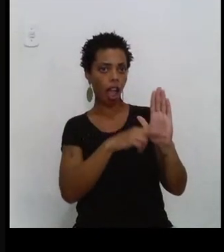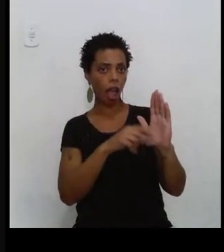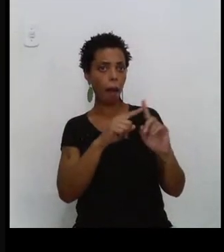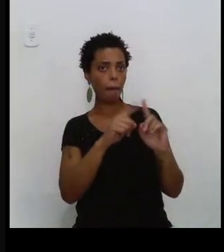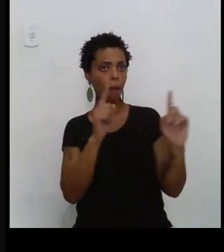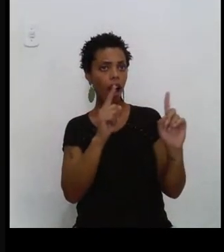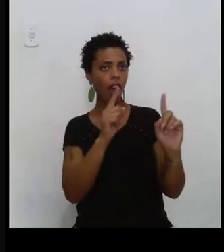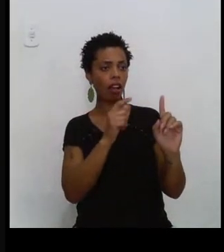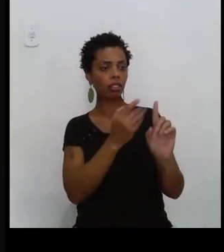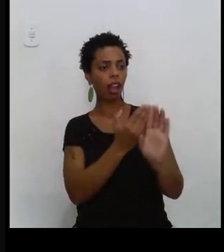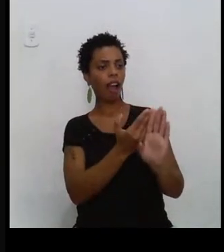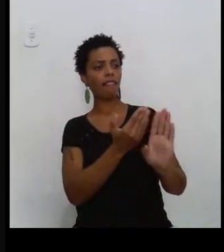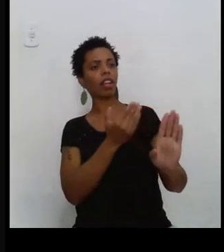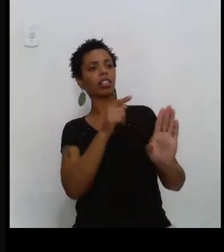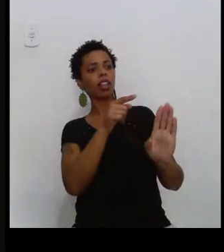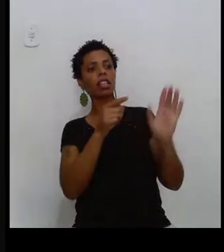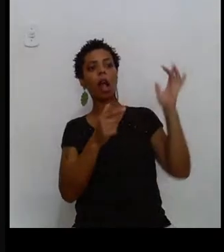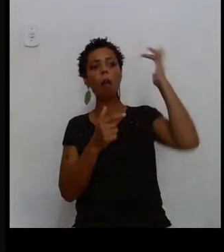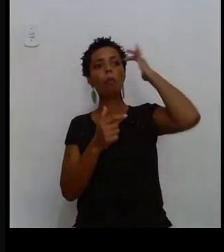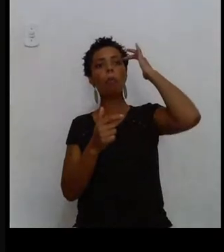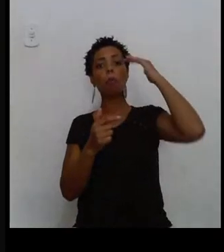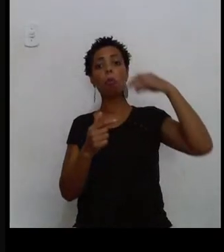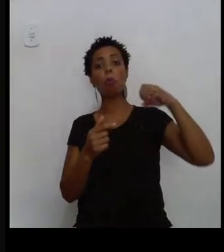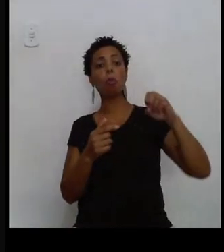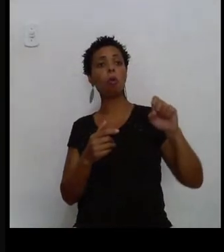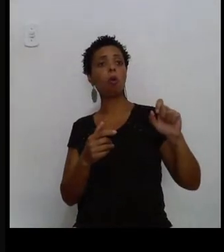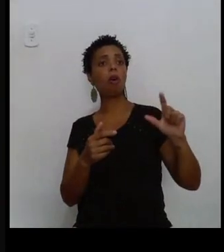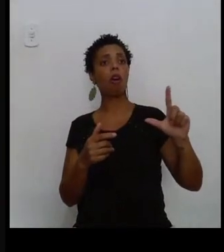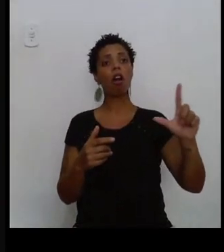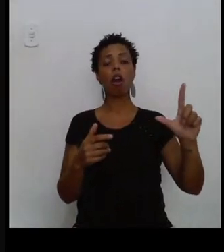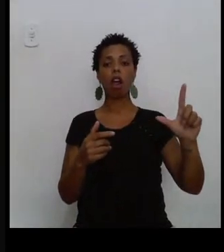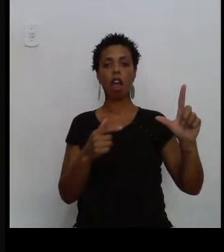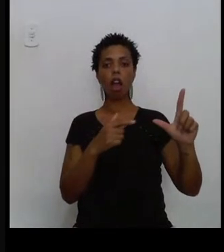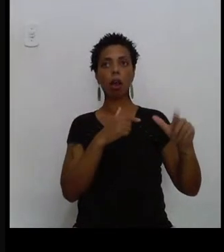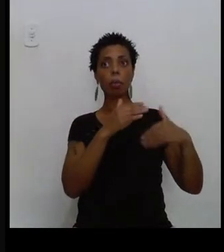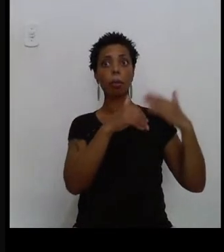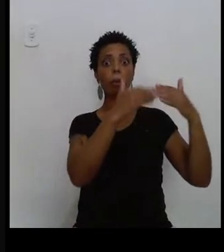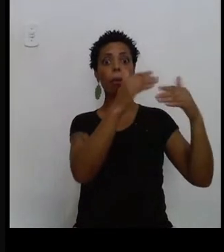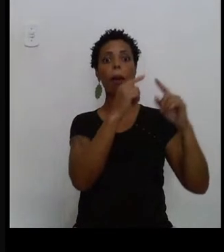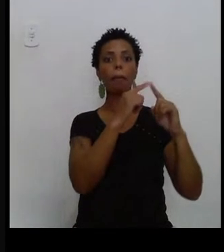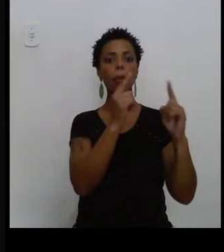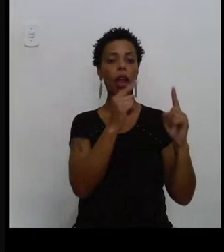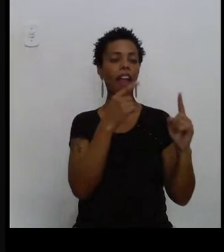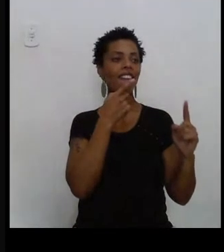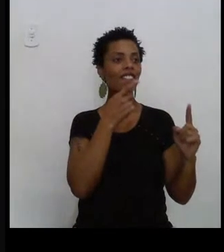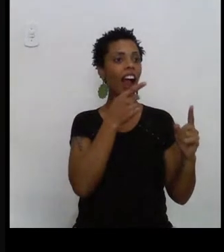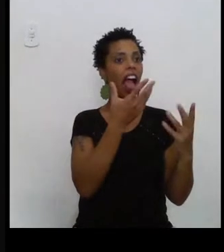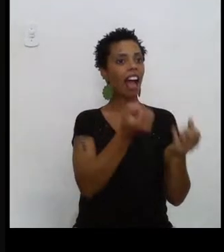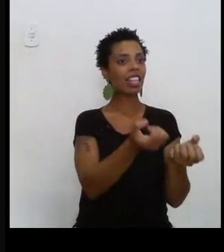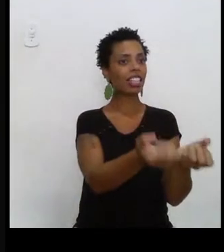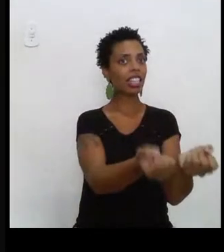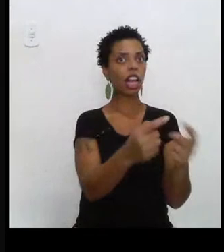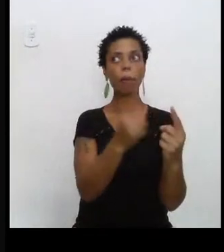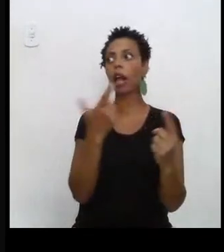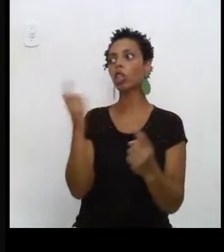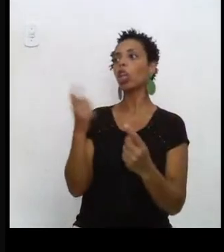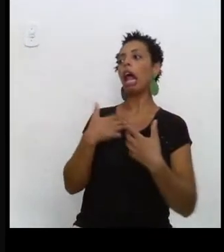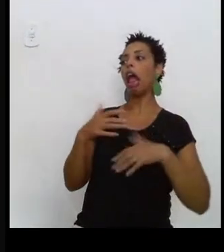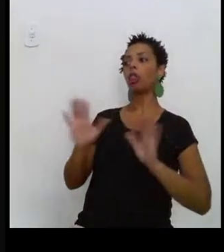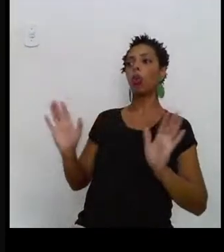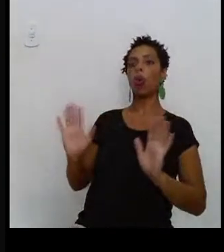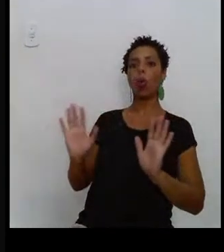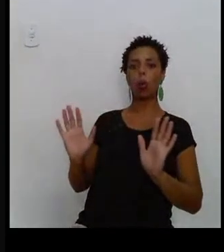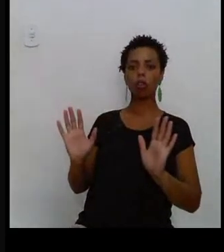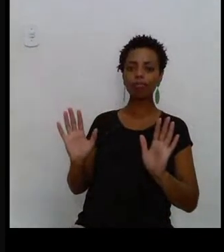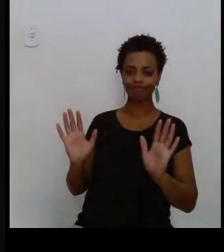notificações interessante Separar uma recusa pelo para a outra assine o arredondamento da série A o peruano retomando